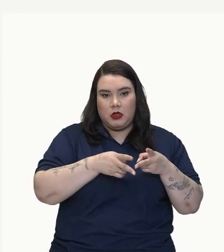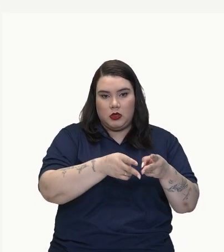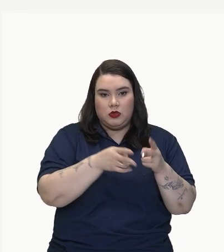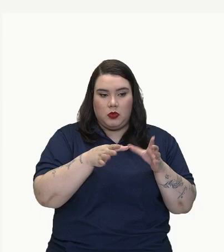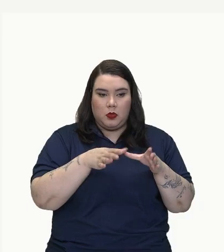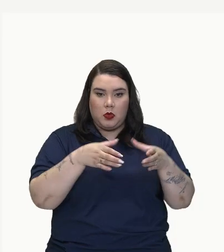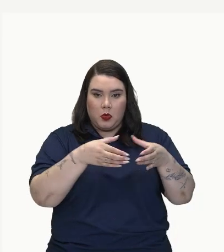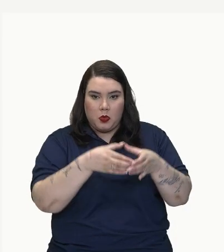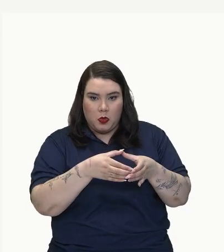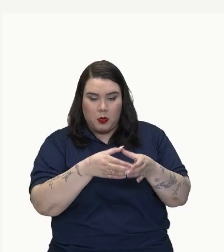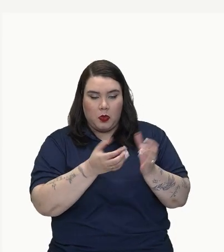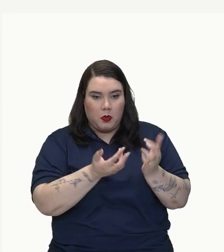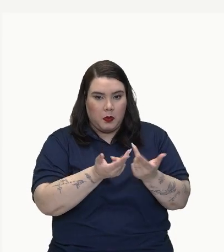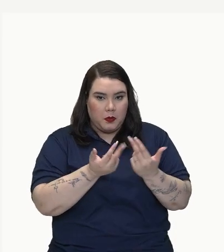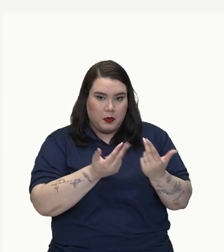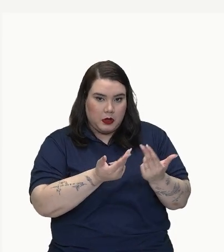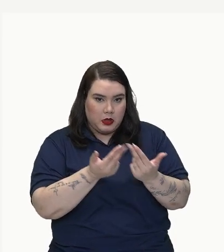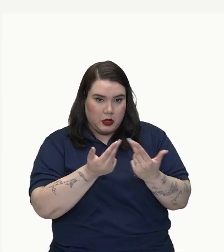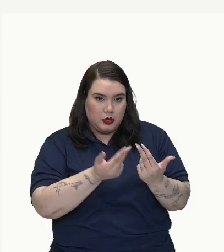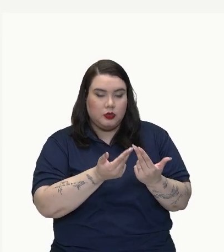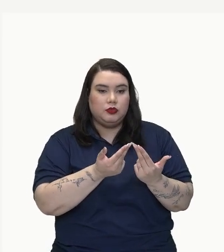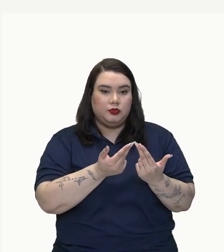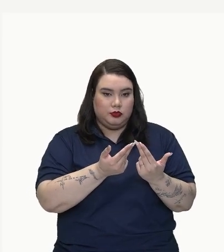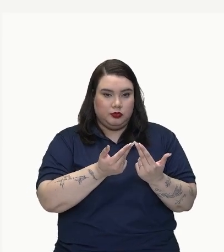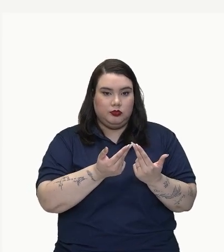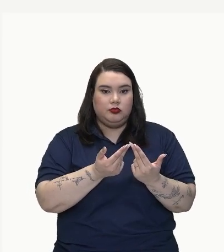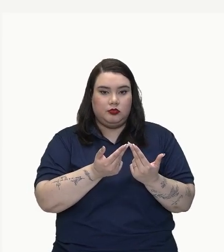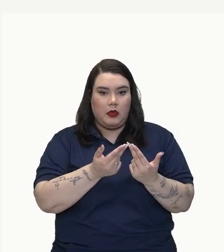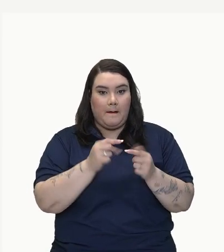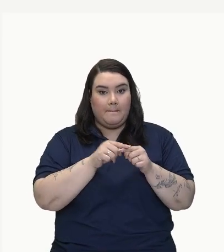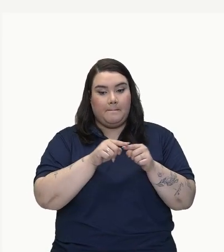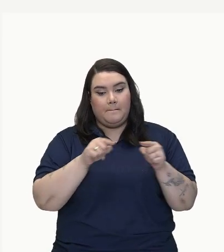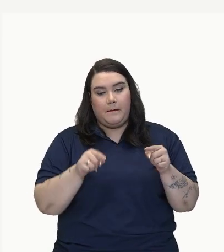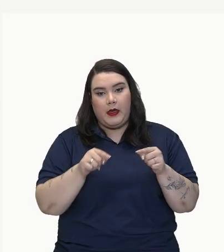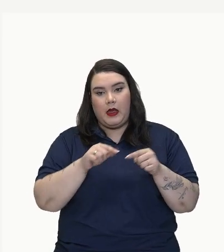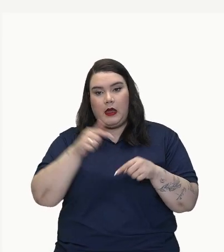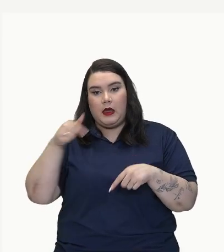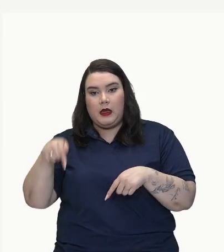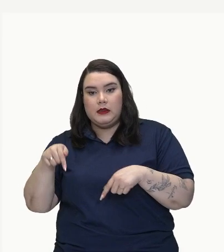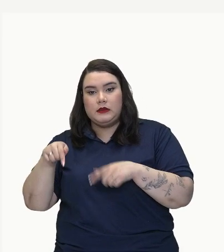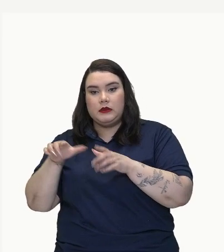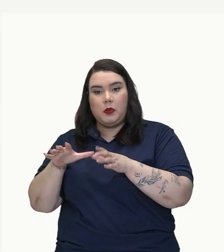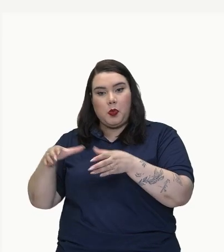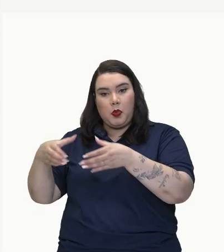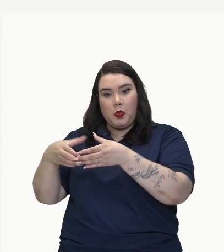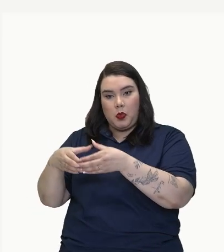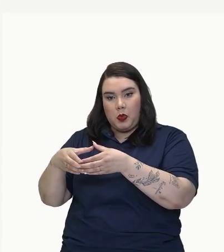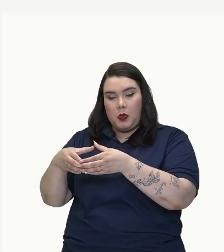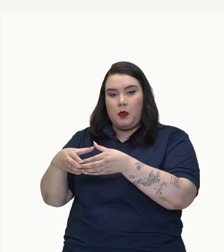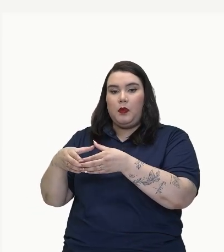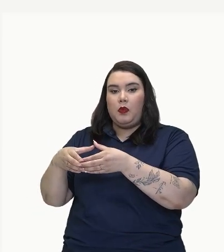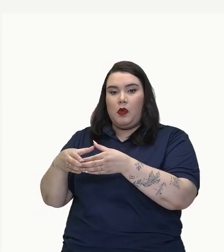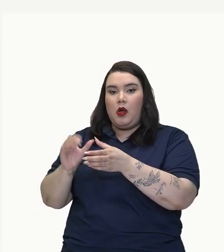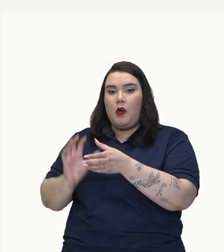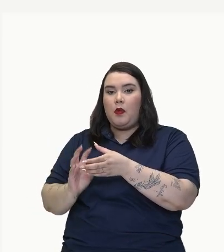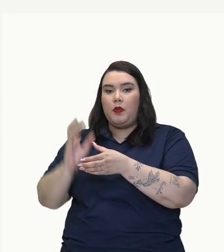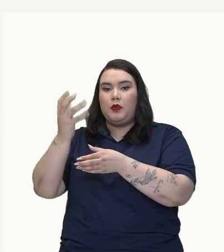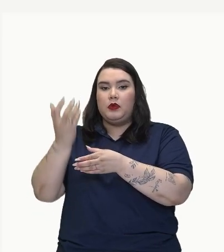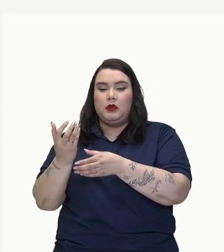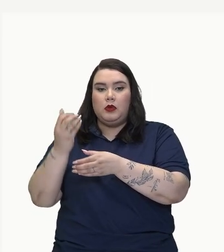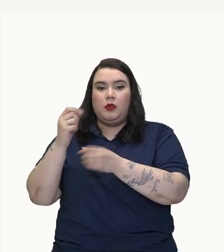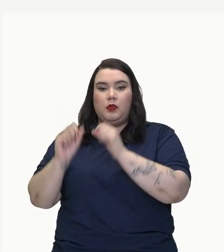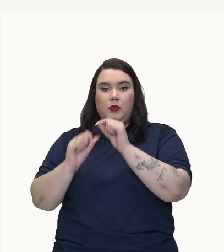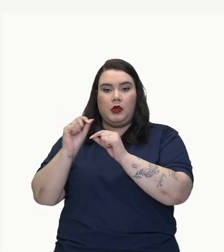ela estava aqui, ó, mas essa outra população ocorreu um processo